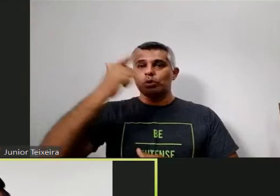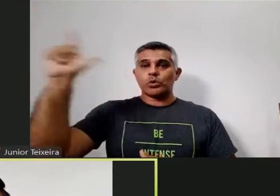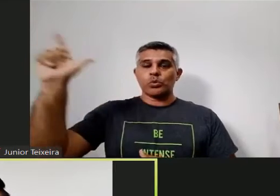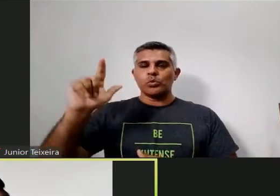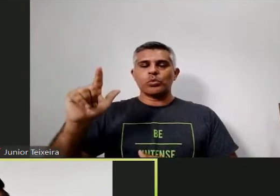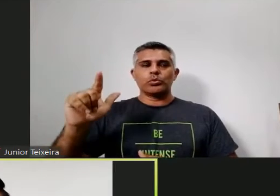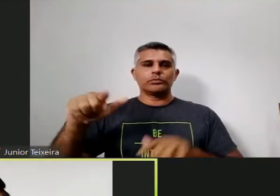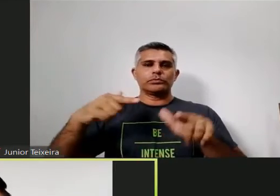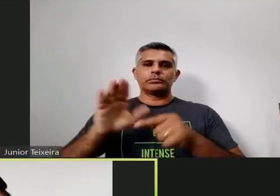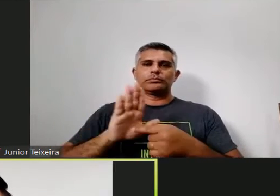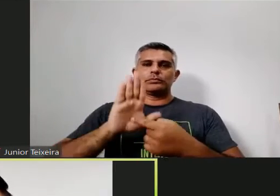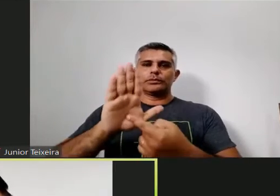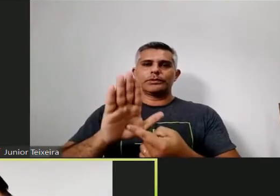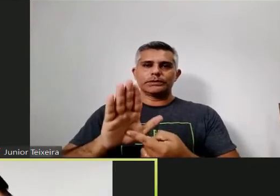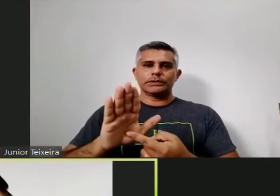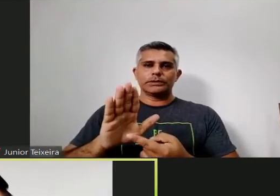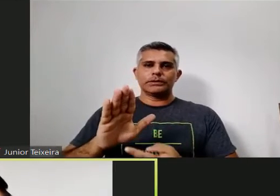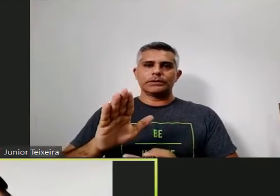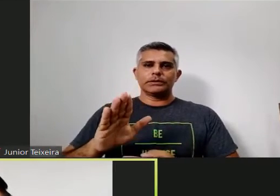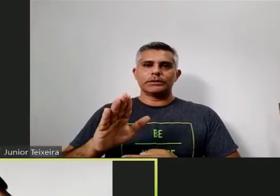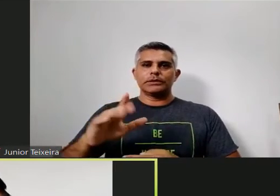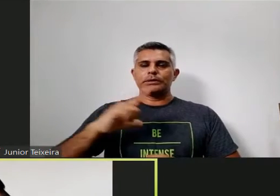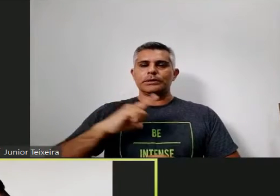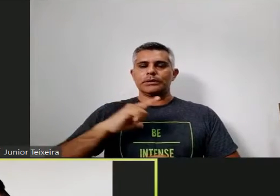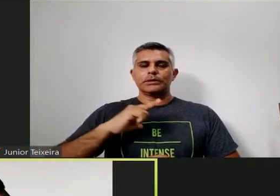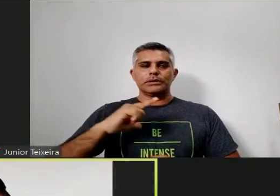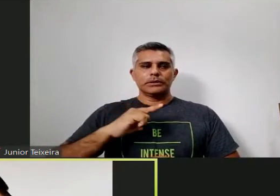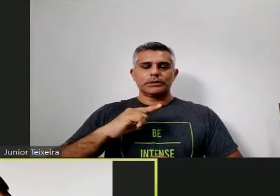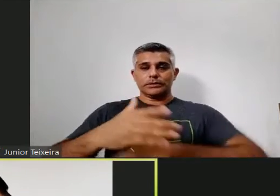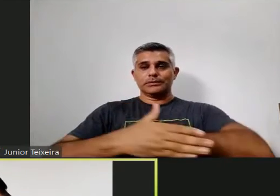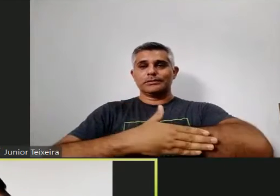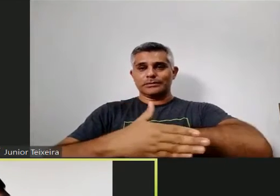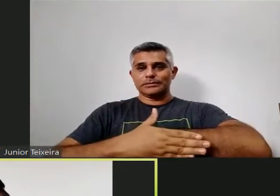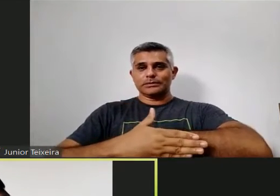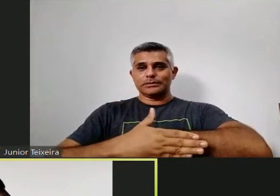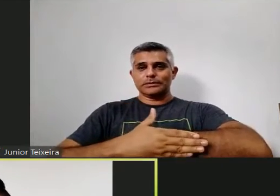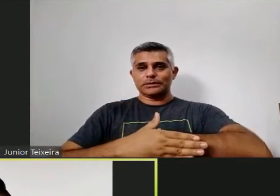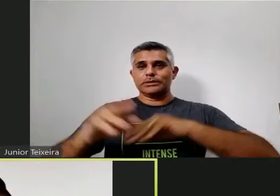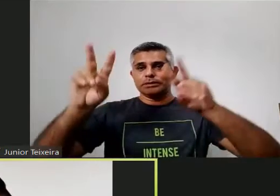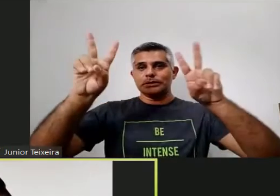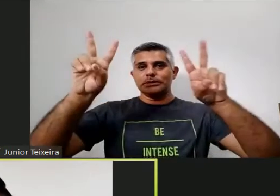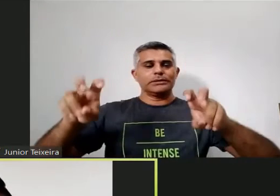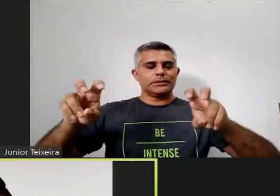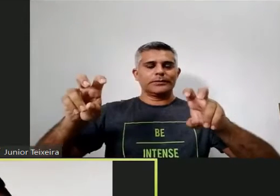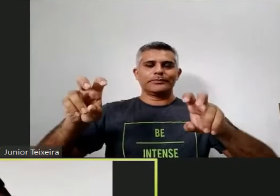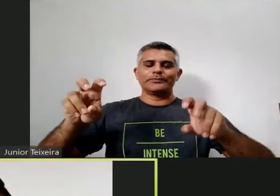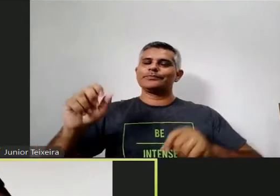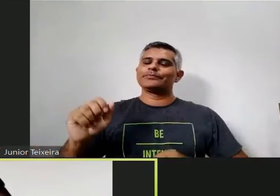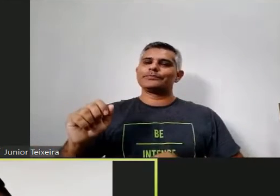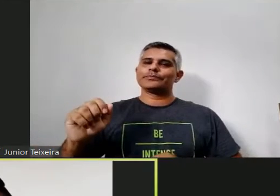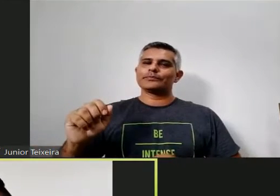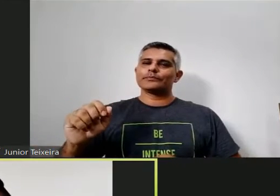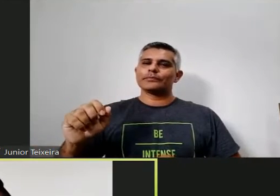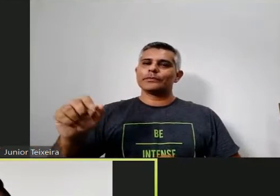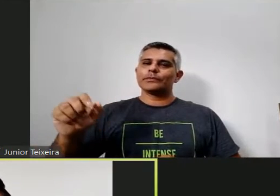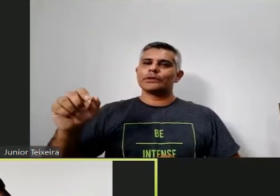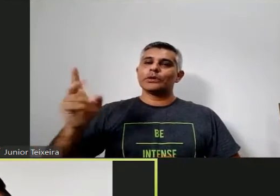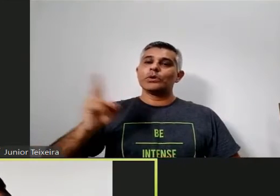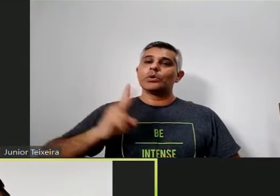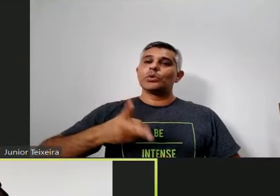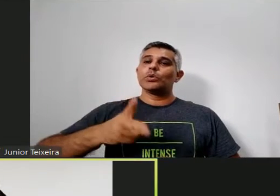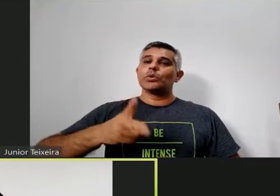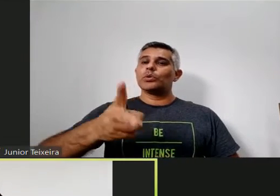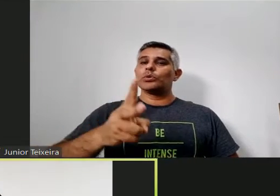nossa sala temática. E para dar essa continuidade, nós vamos para a sessão